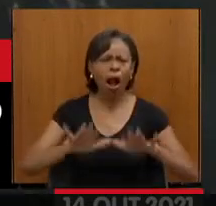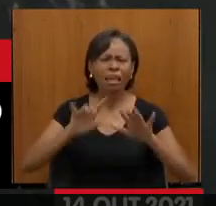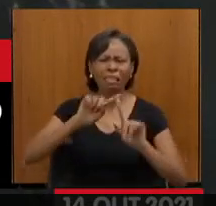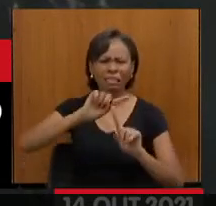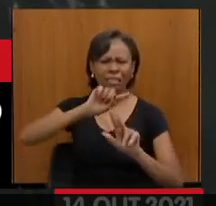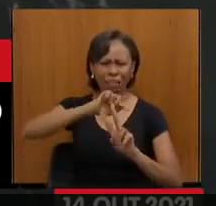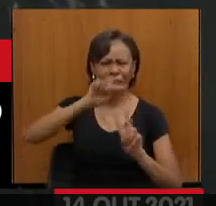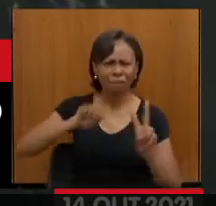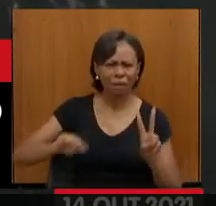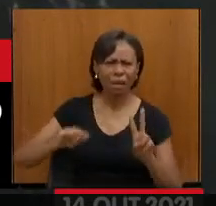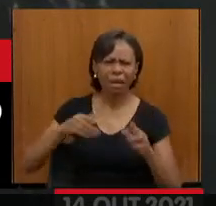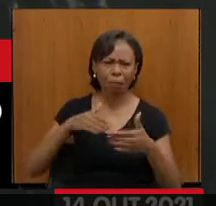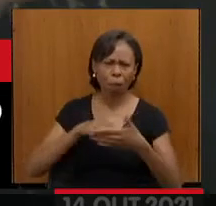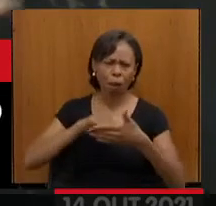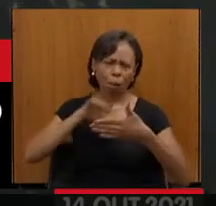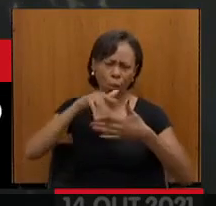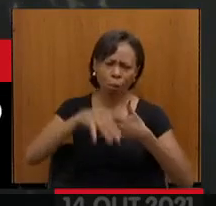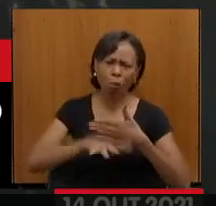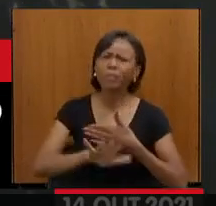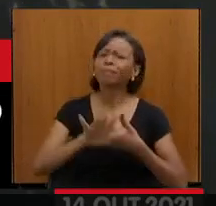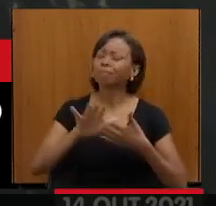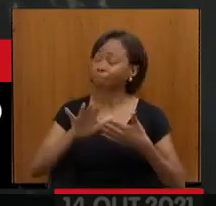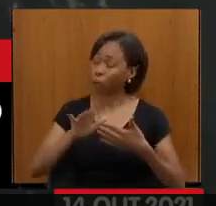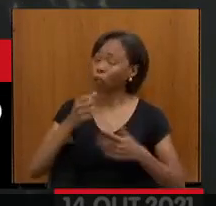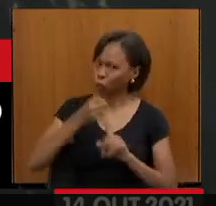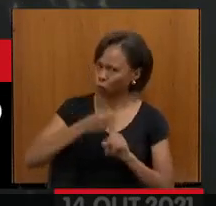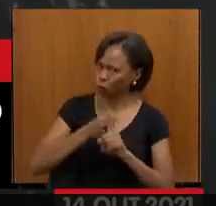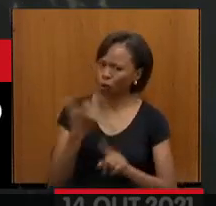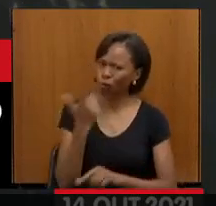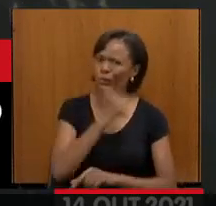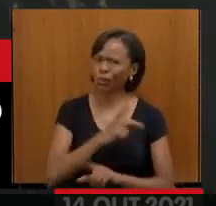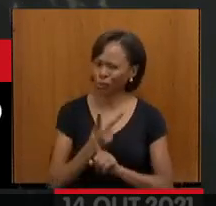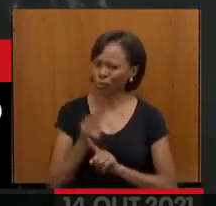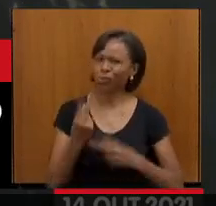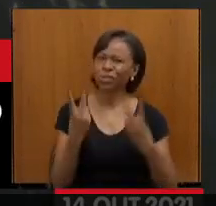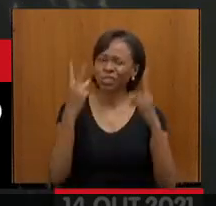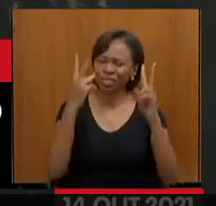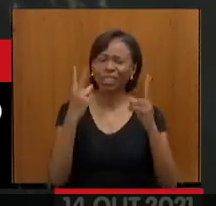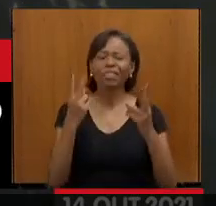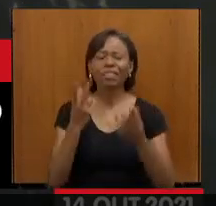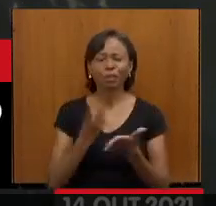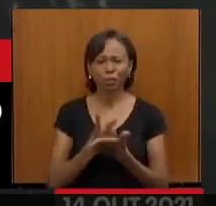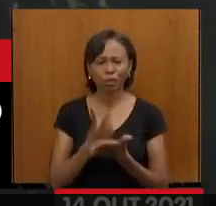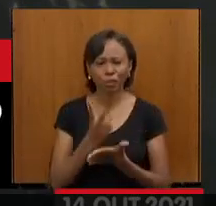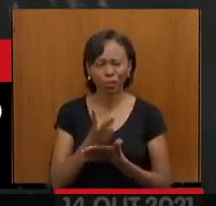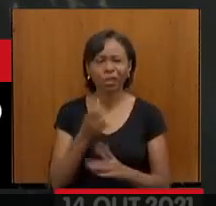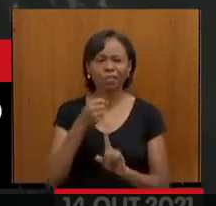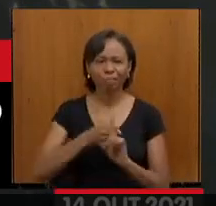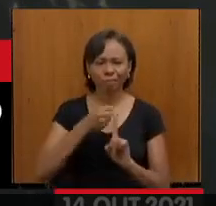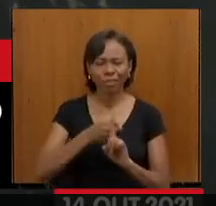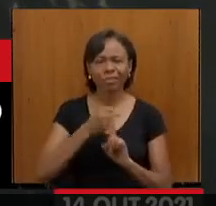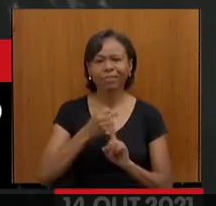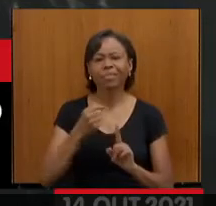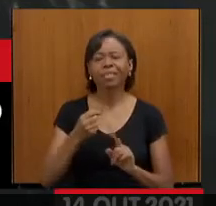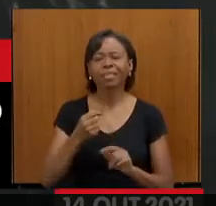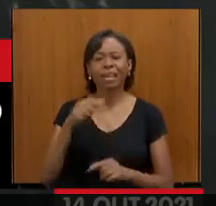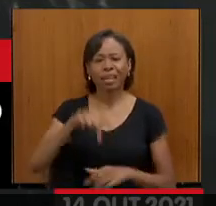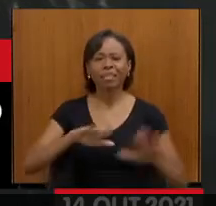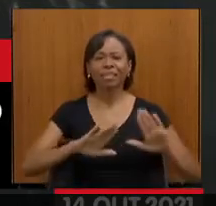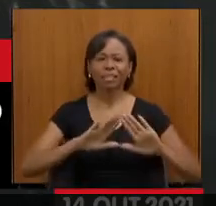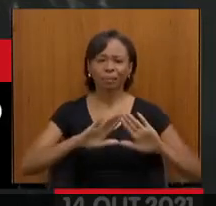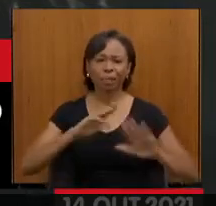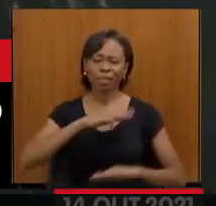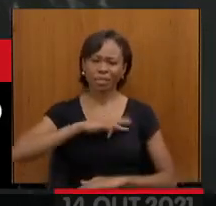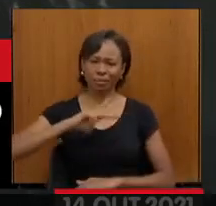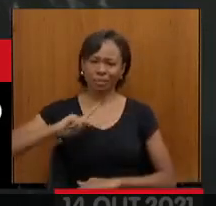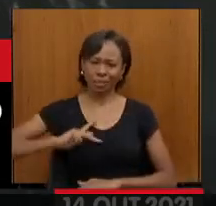é abraçada pela Assembleia e que brilhantemente já tem sido conduzida pelas promotorias de defesa da saúde em todos os